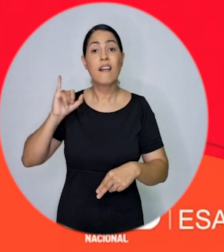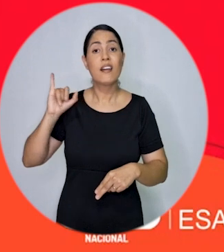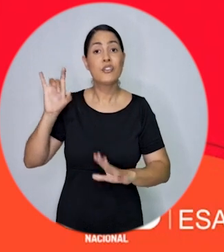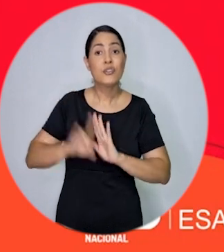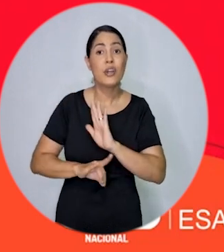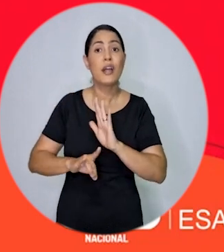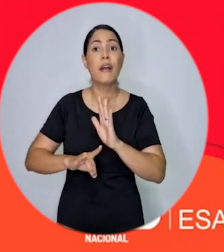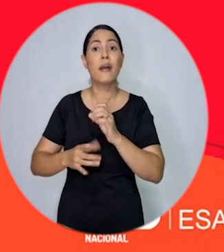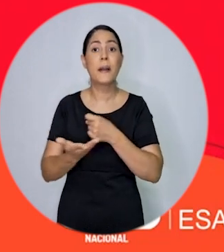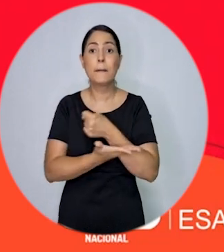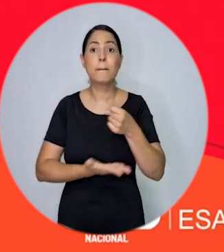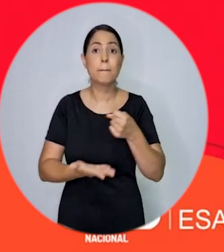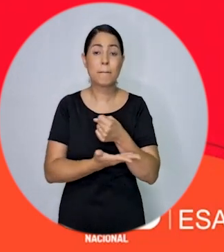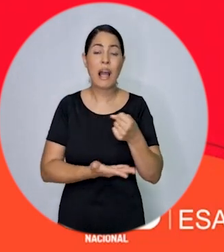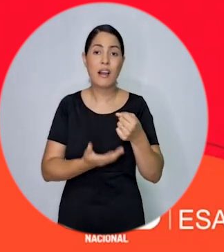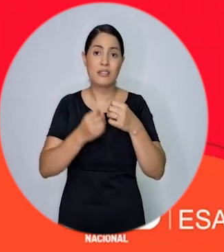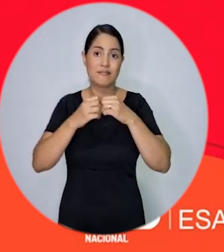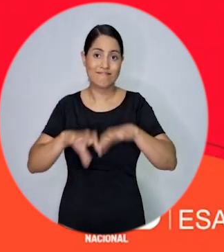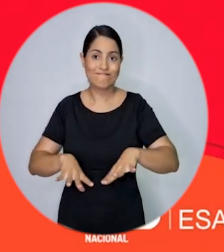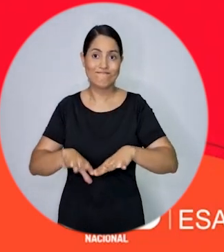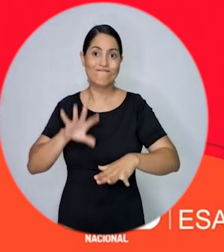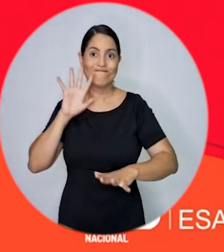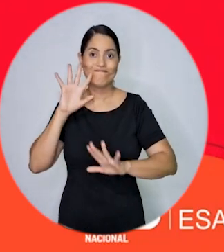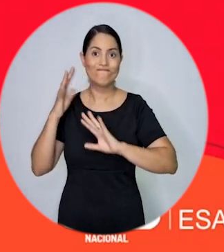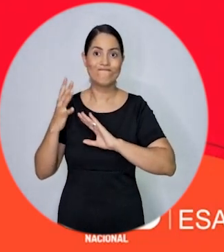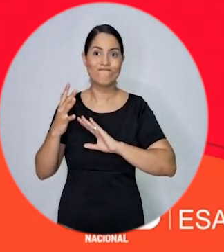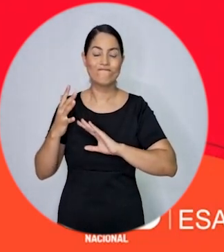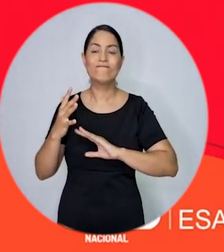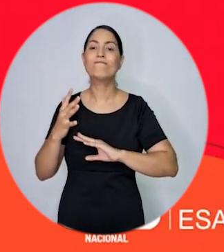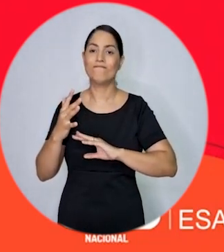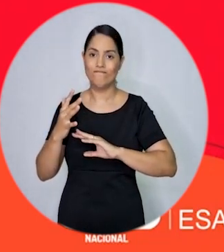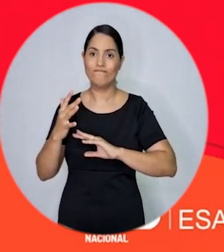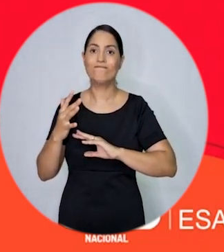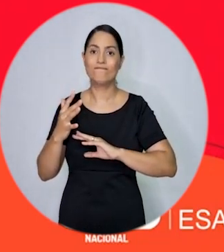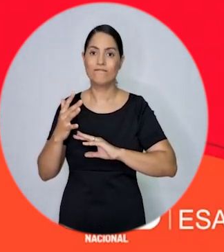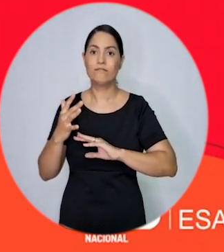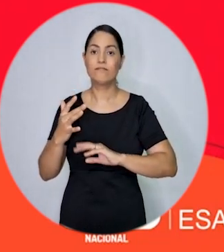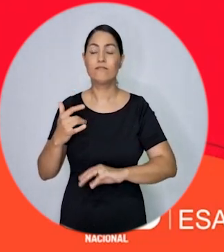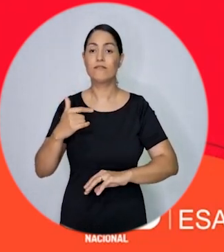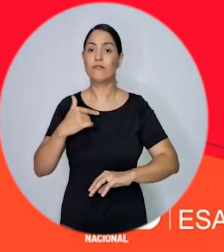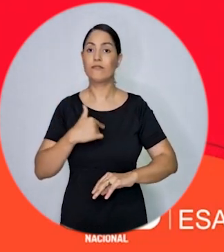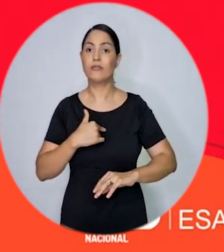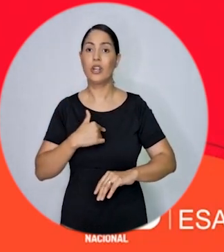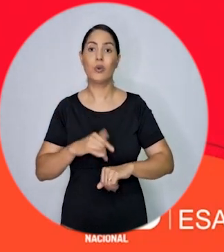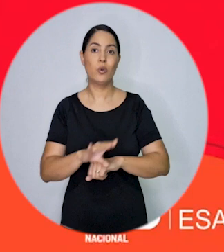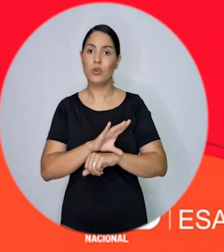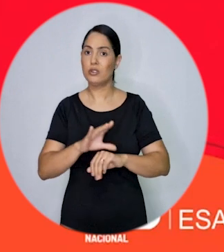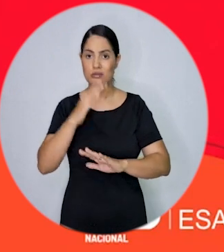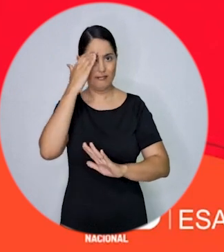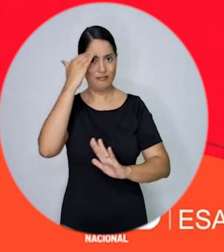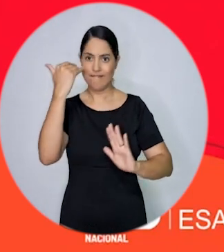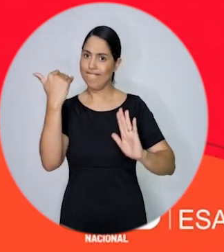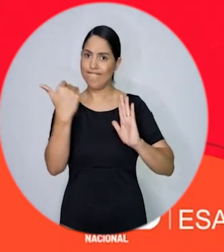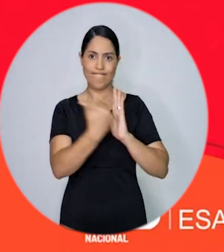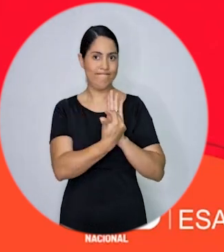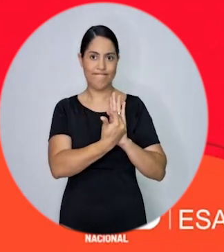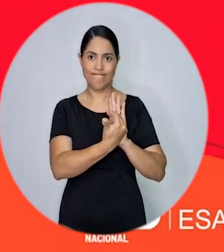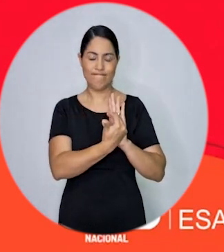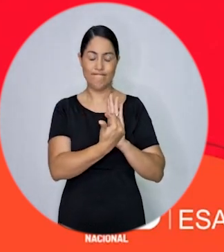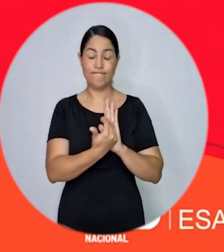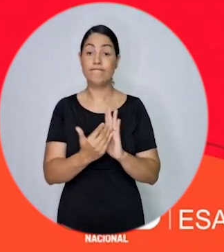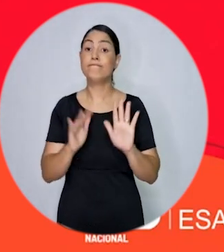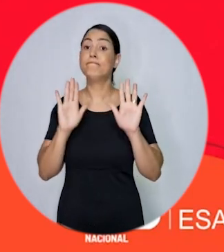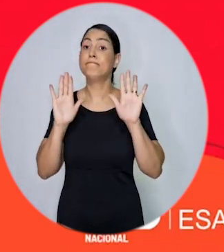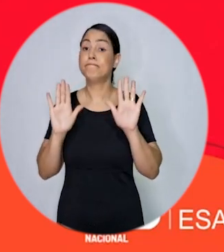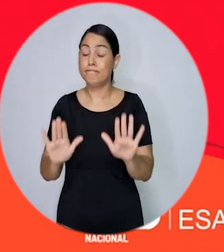estiver violando o direito fundamental, consequentemente, eu estarei praticando um ato